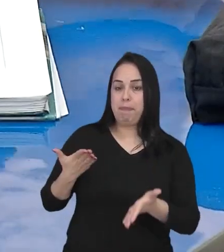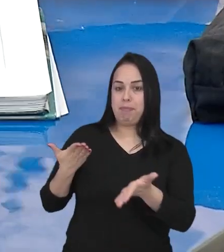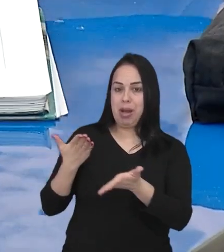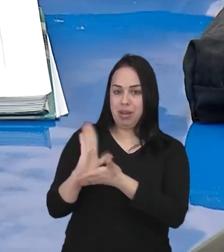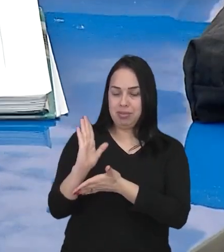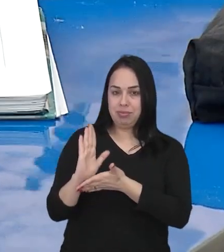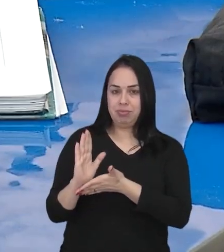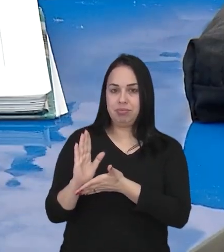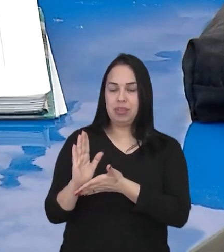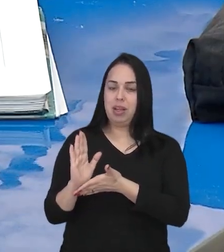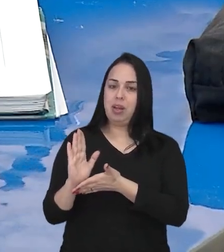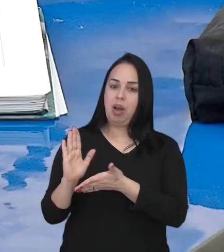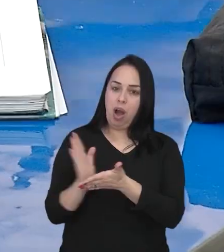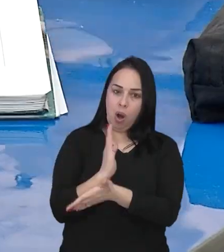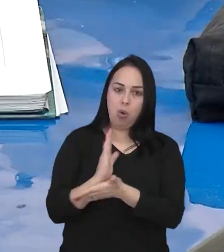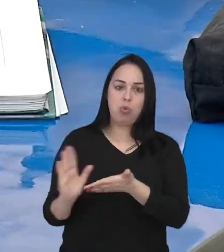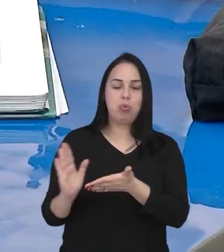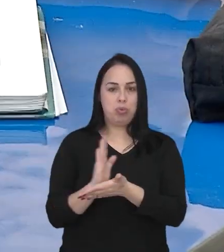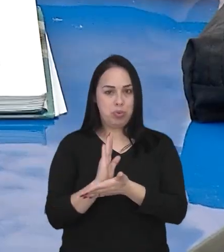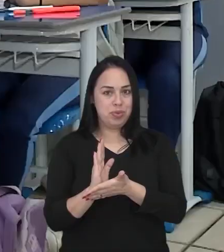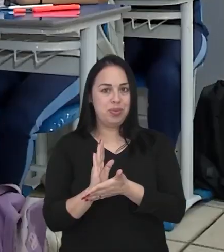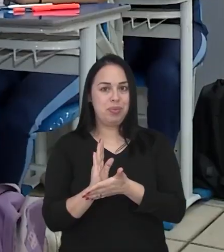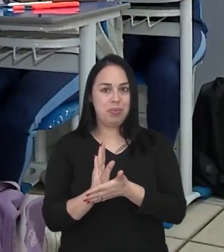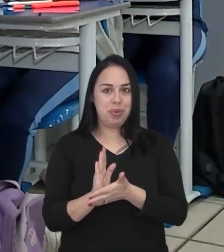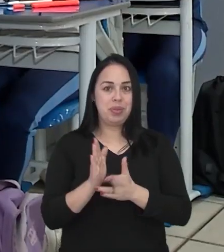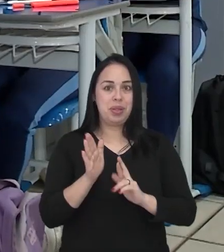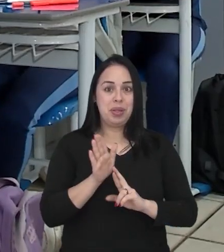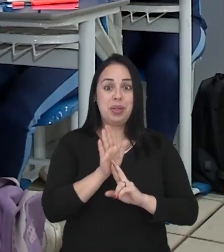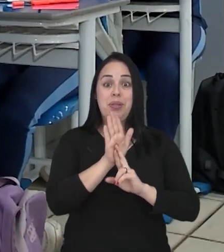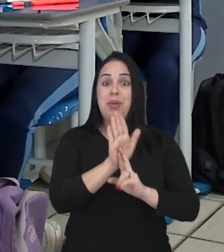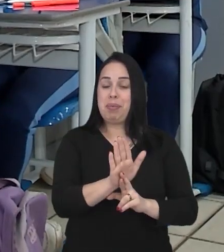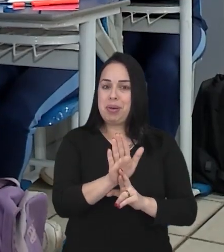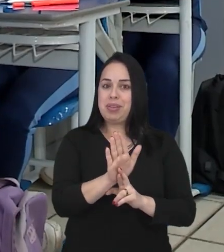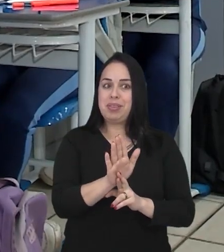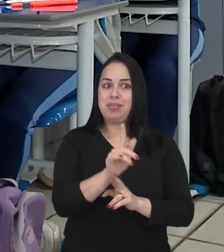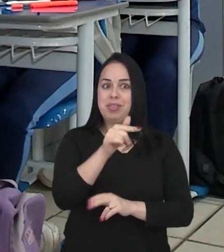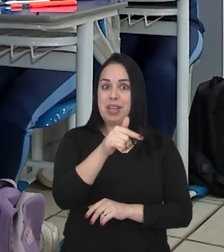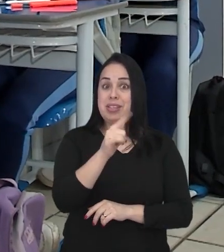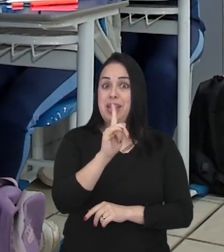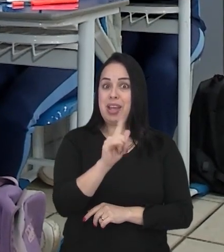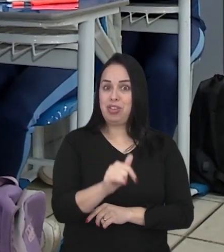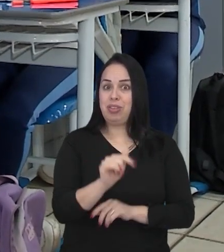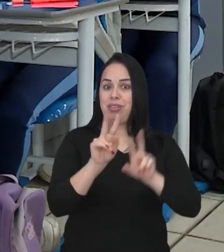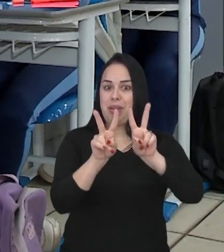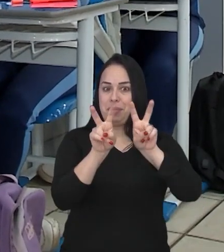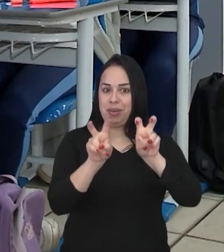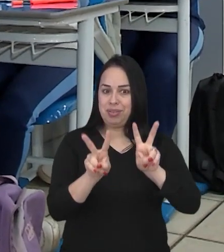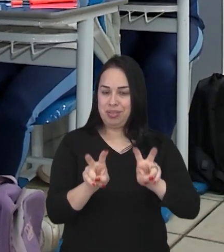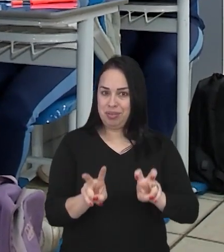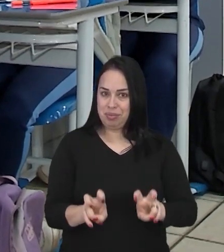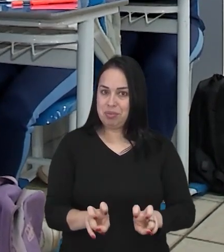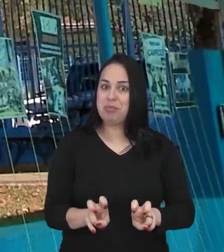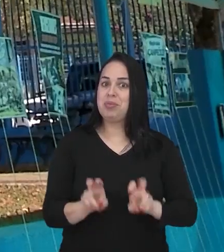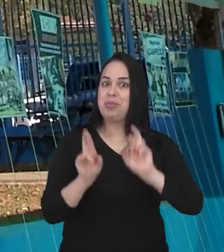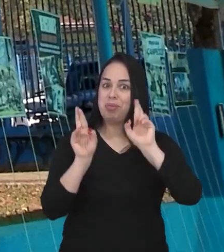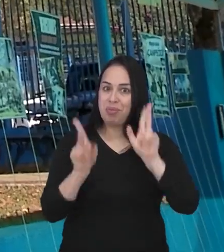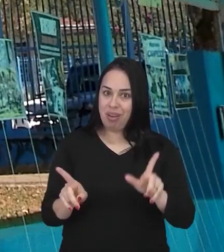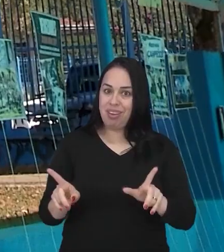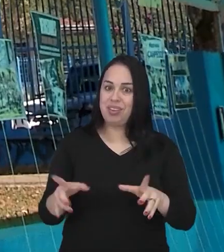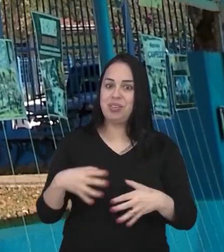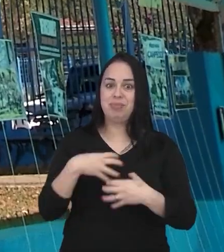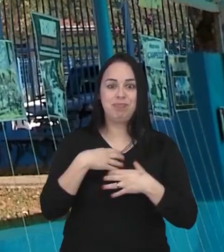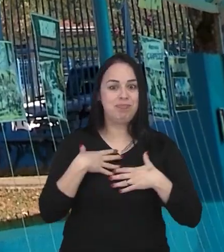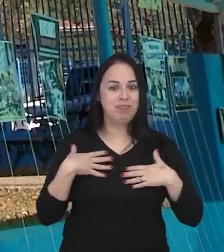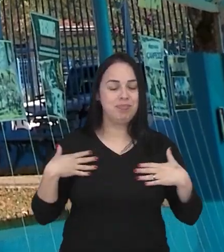deles foram aprovados em mais de uma área, vão representar a cidade em 17 frentes diferentes. Motivo